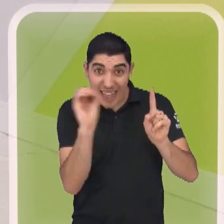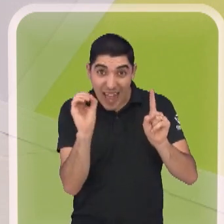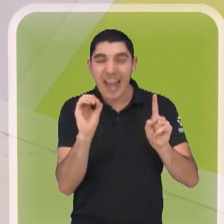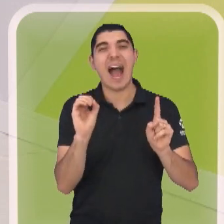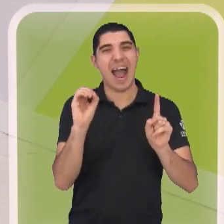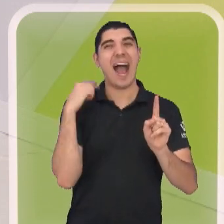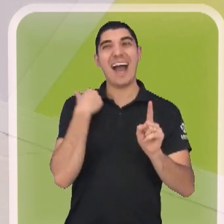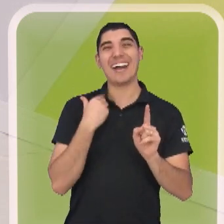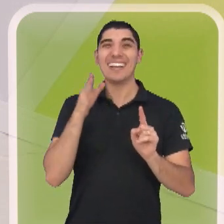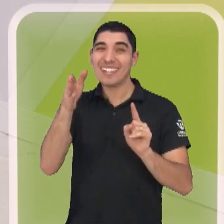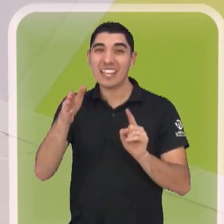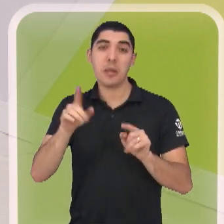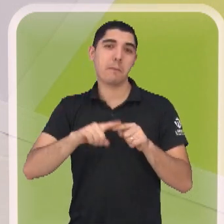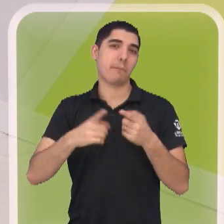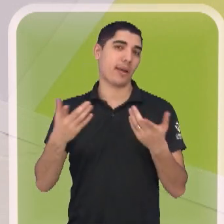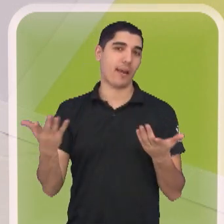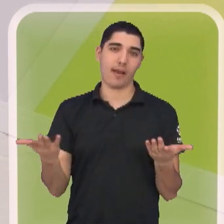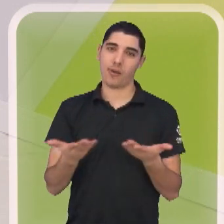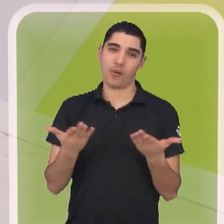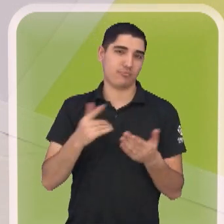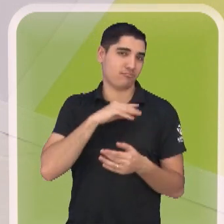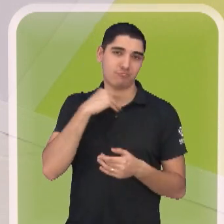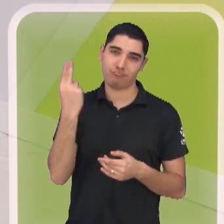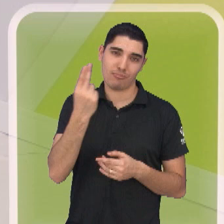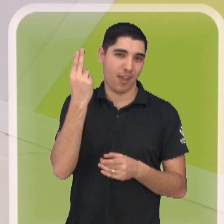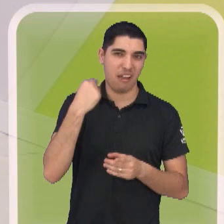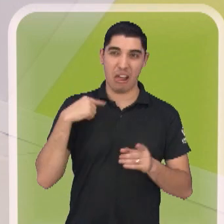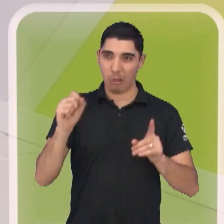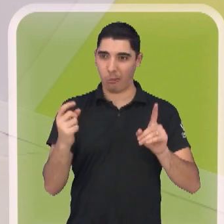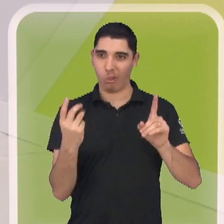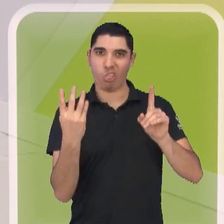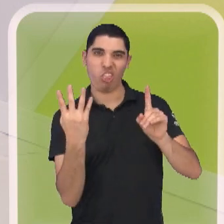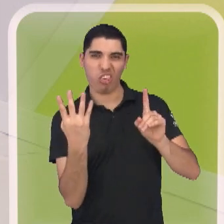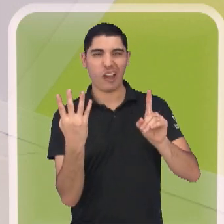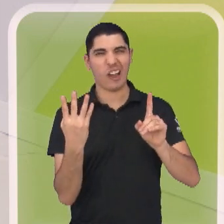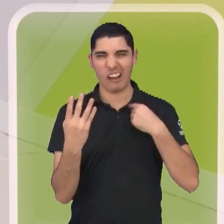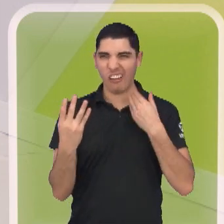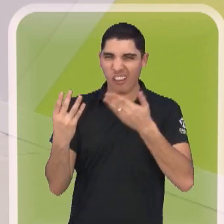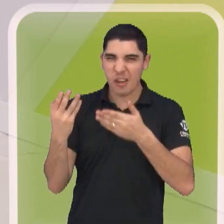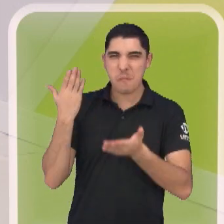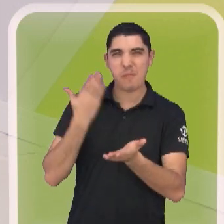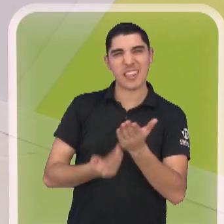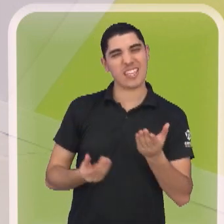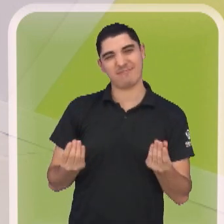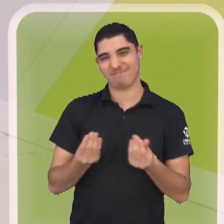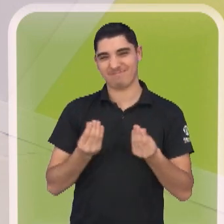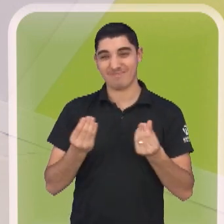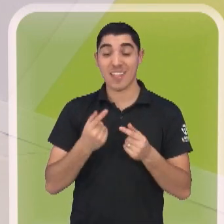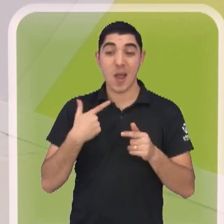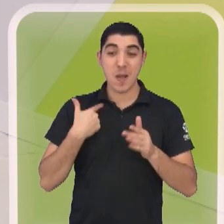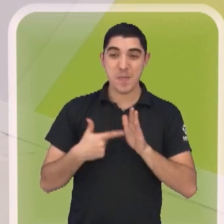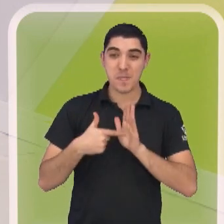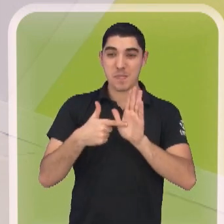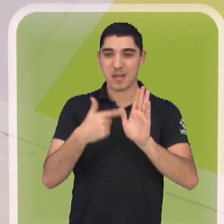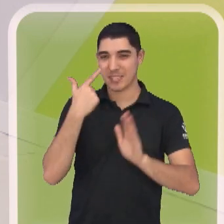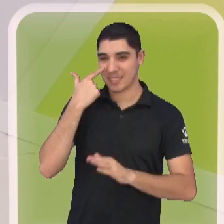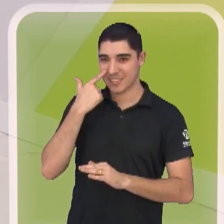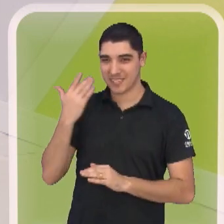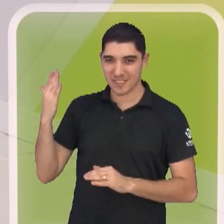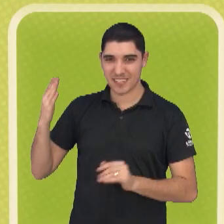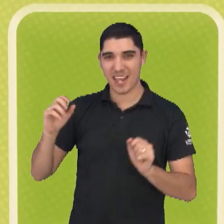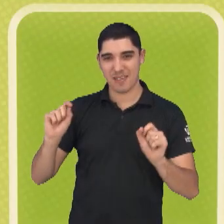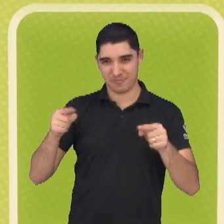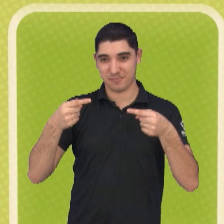mas já que não dá não dá para ir Matheus coloca pra gente aqui só para deixar ilustrado pra gente ali ó as finais